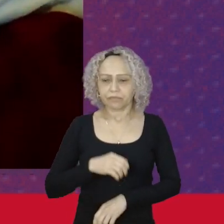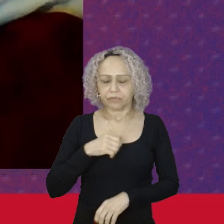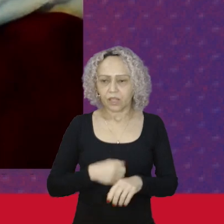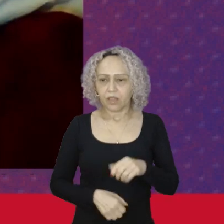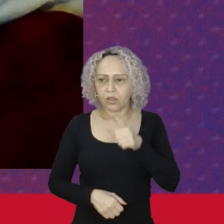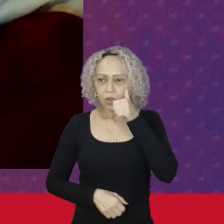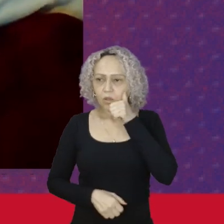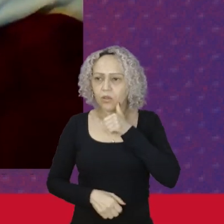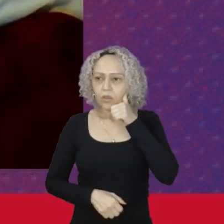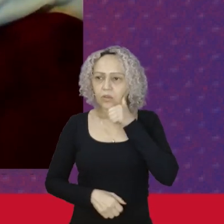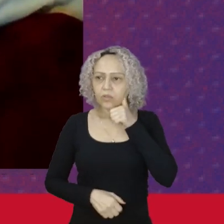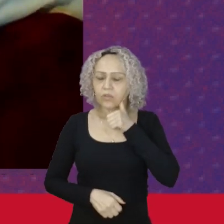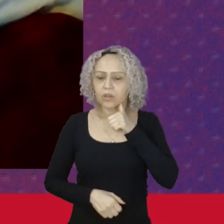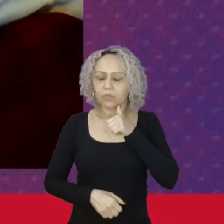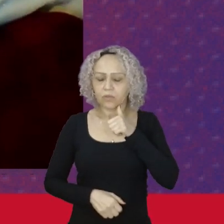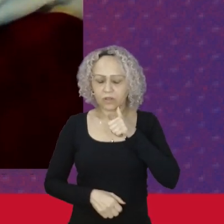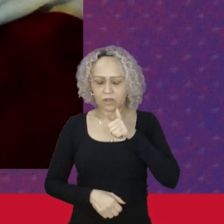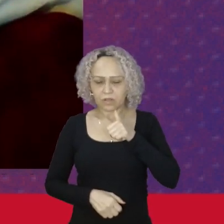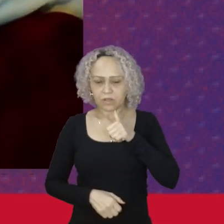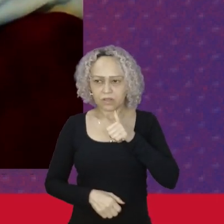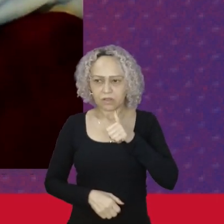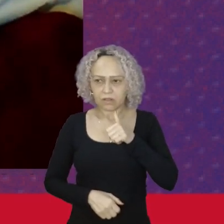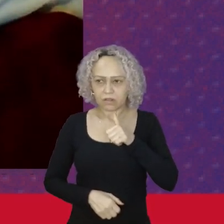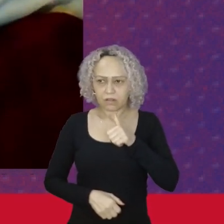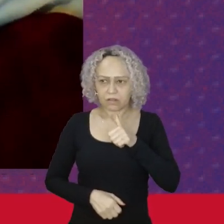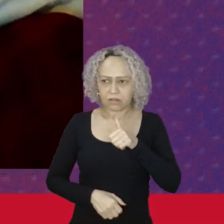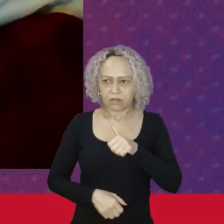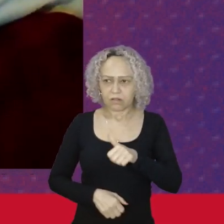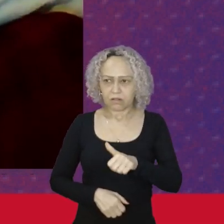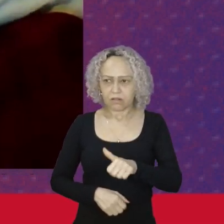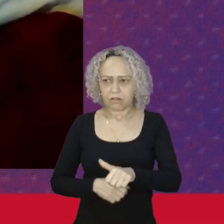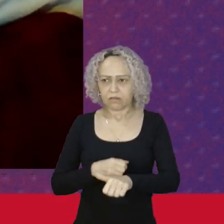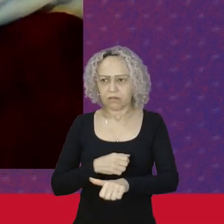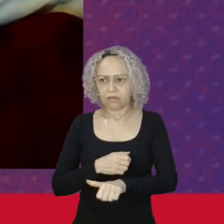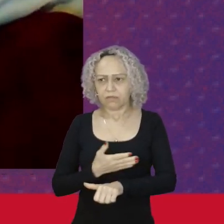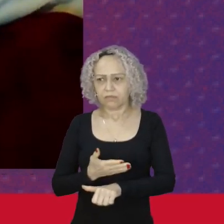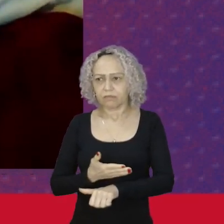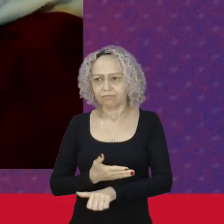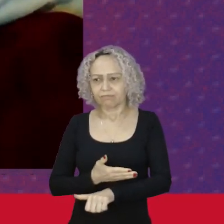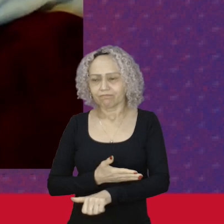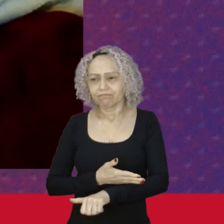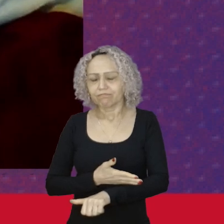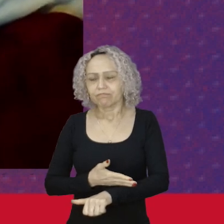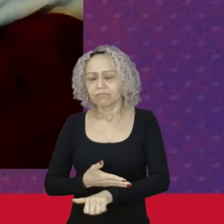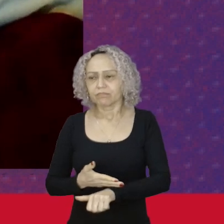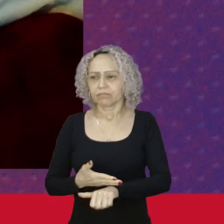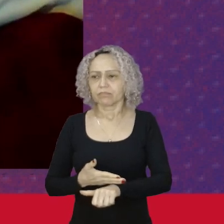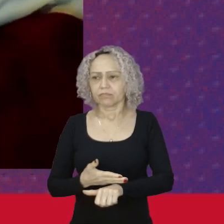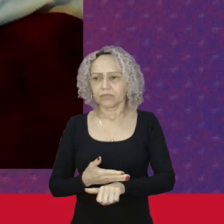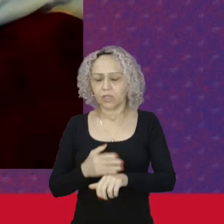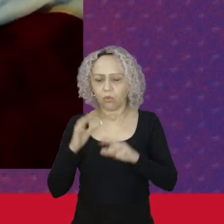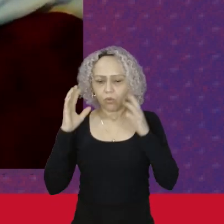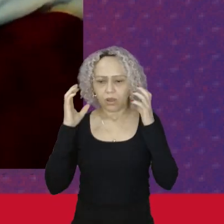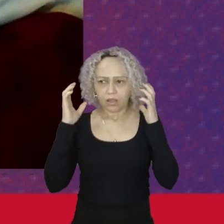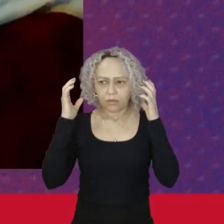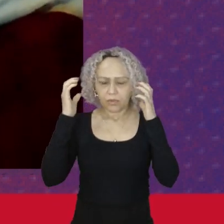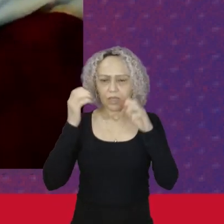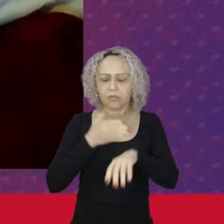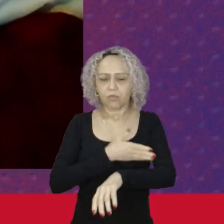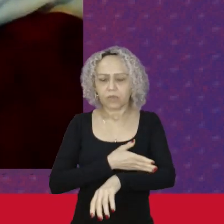mulher branca, tenho um cabelo branco também, todo grisalho, e